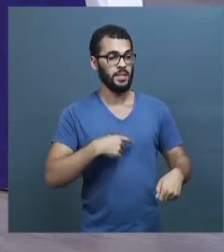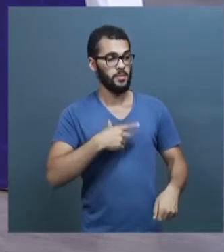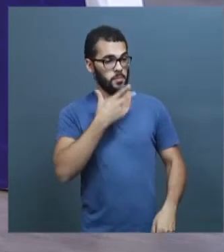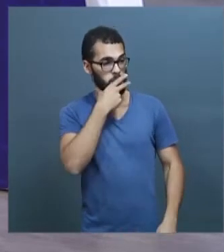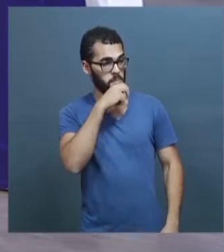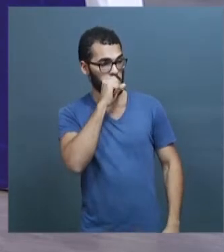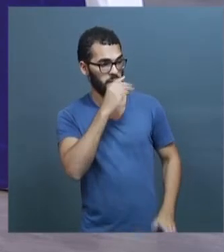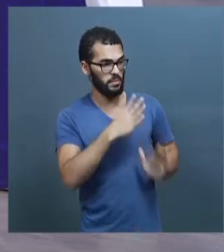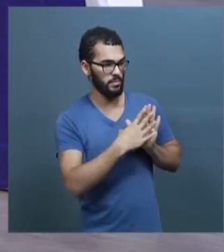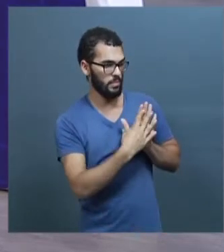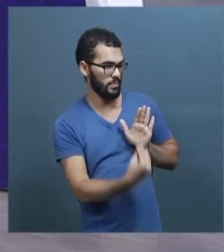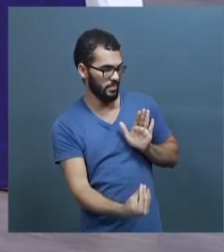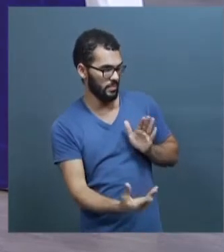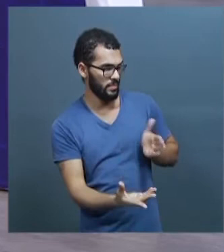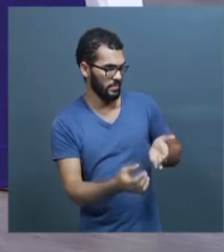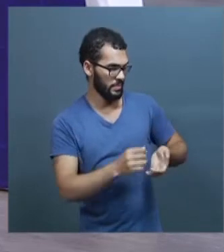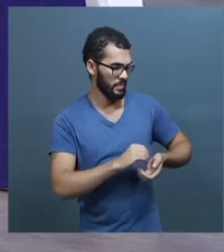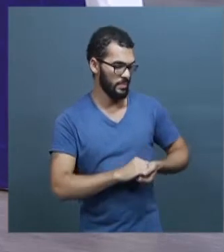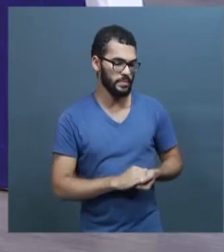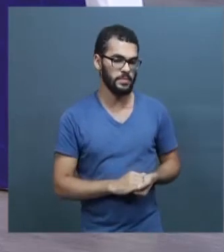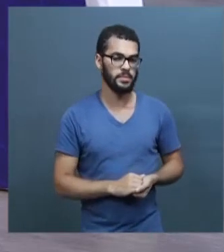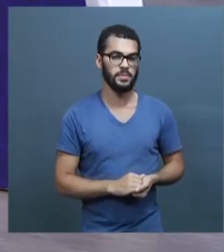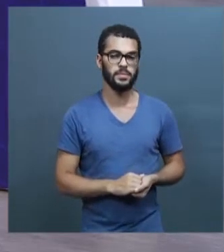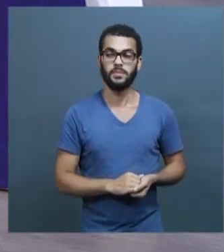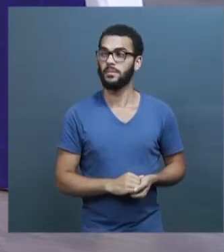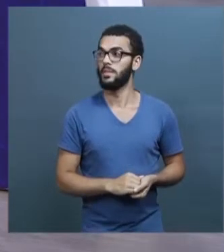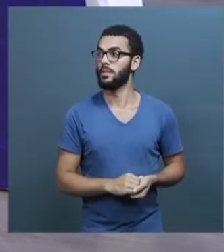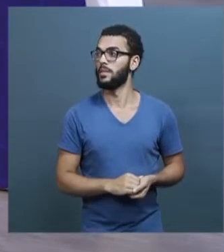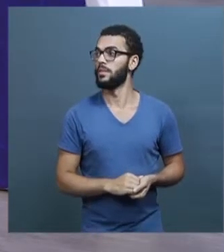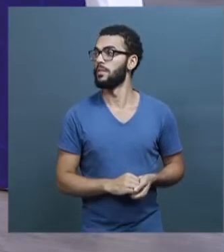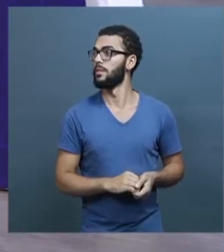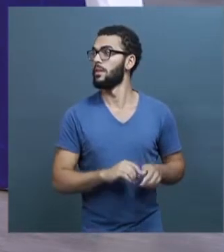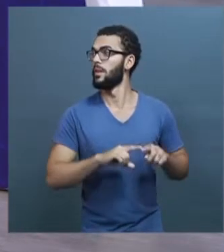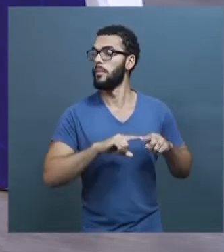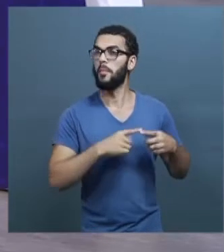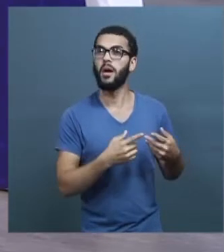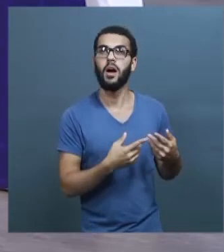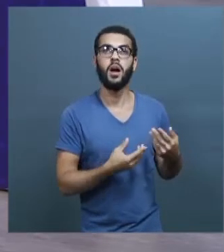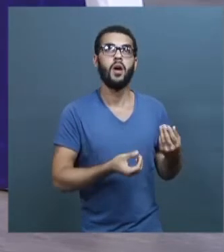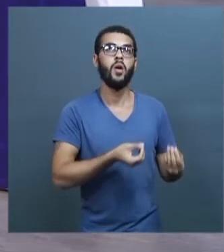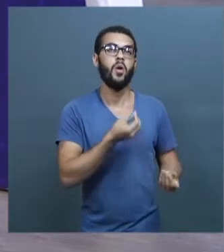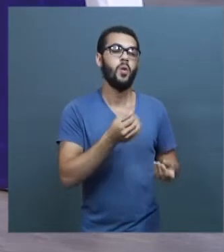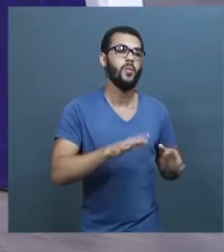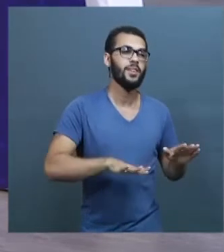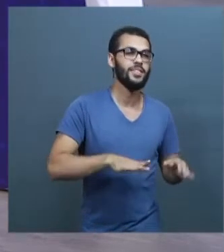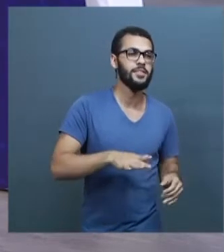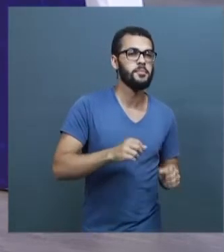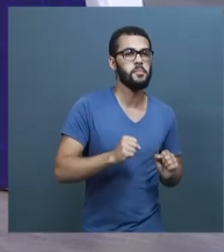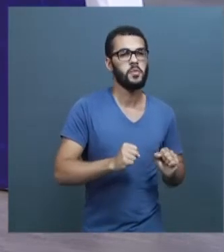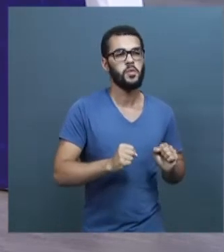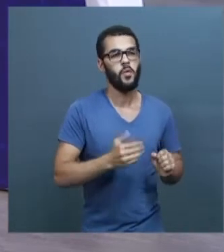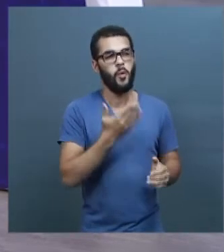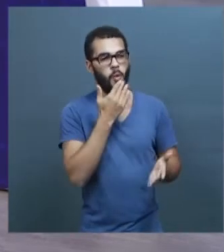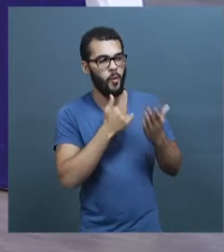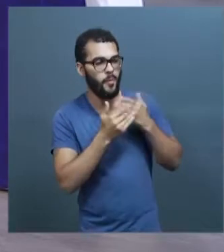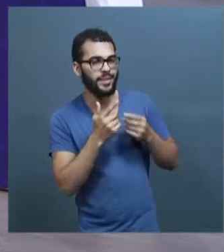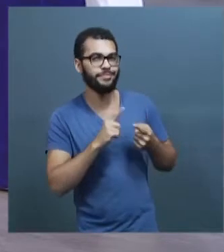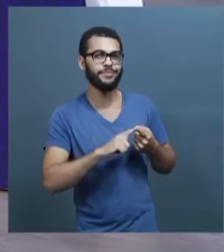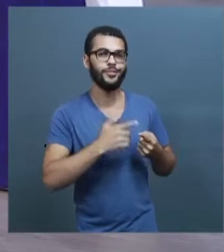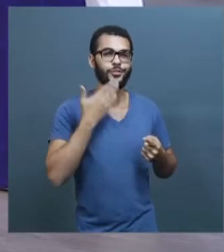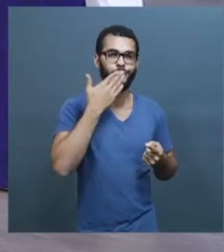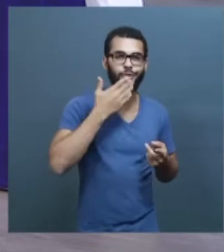afinal, que momentos é preciso abrir exceções, né, para as guloseimas, para os doces,